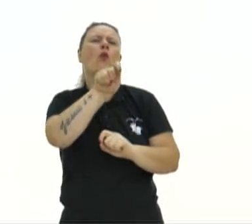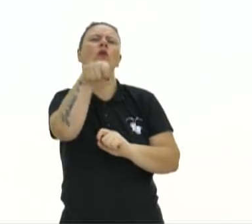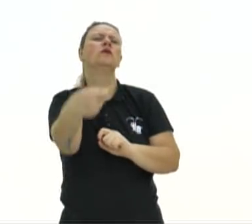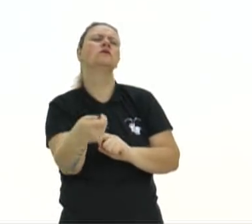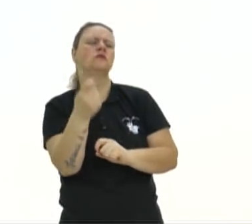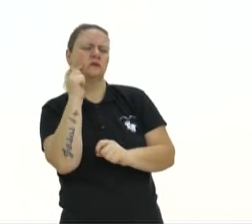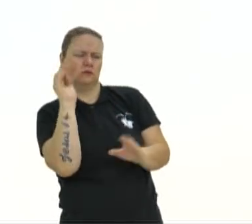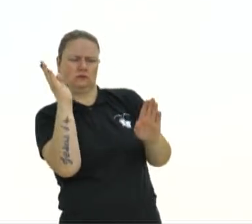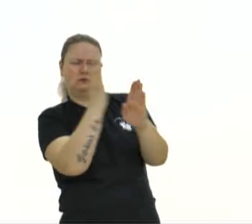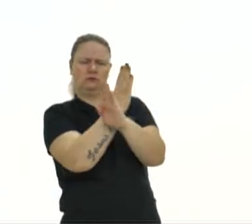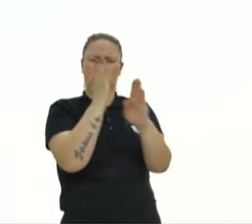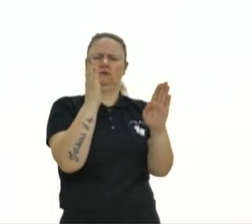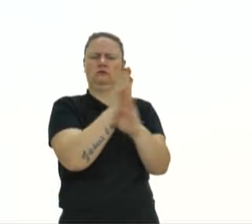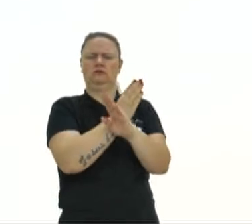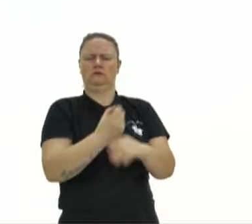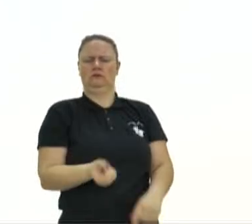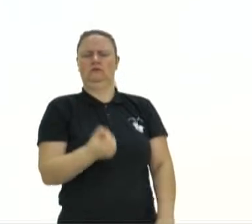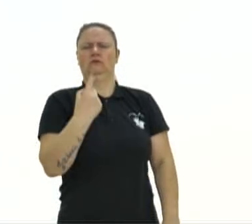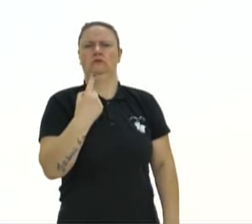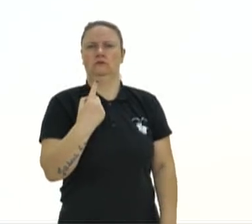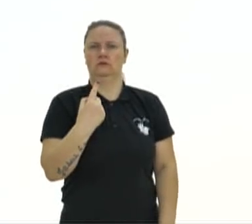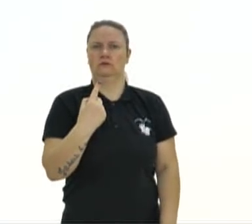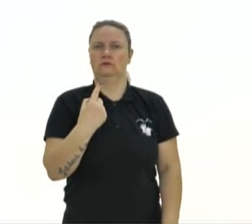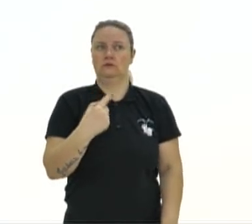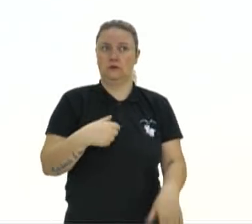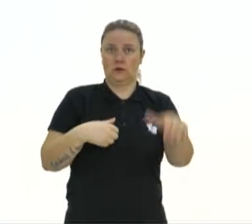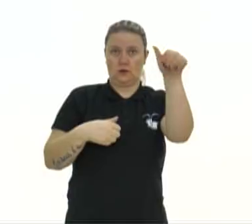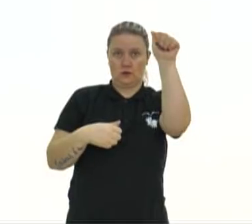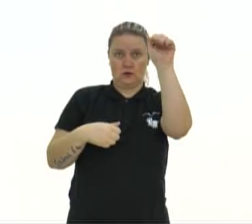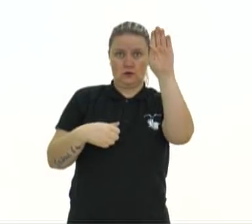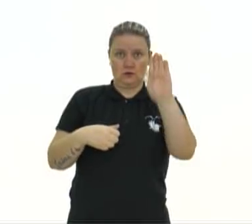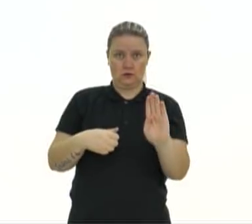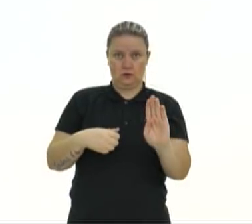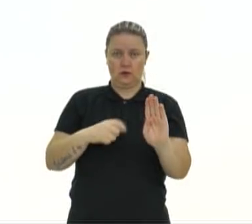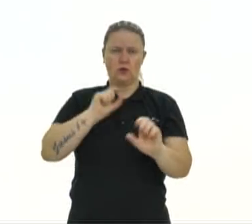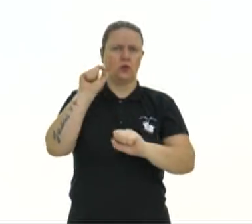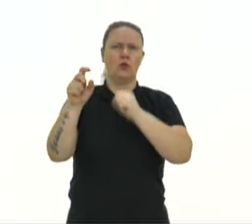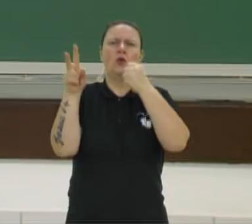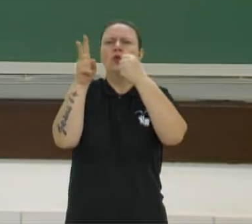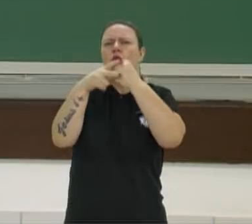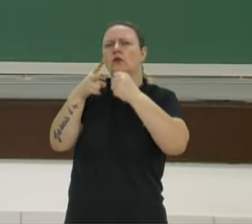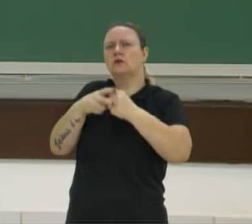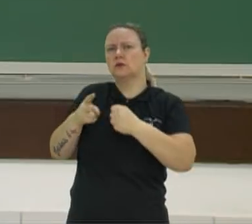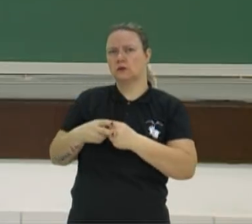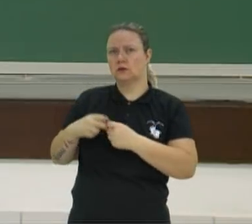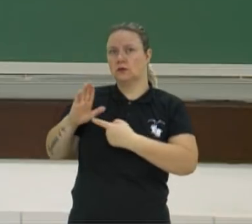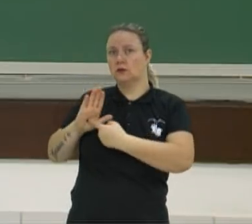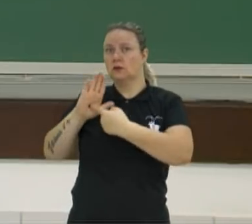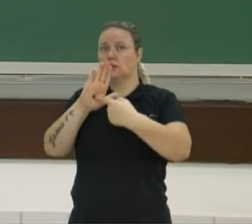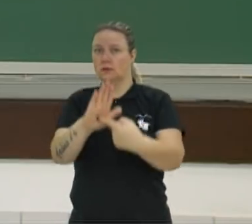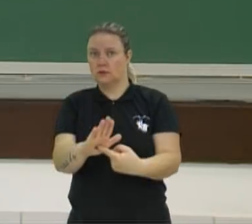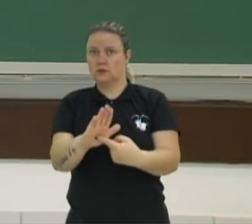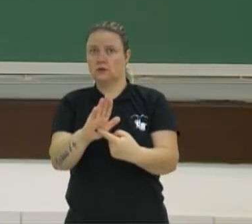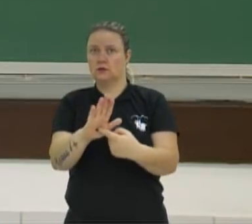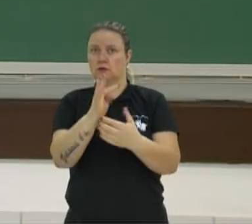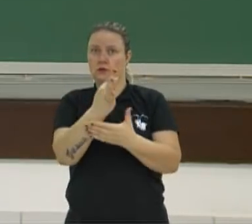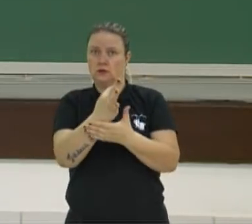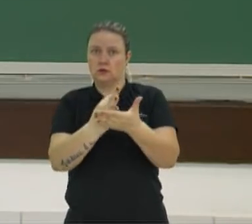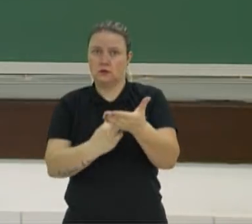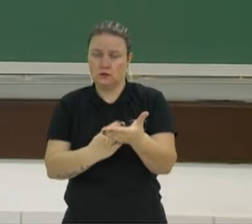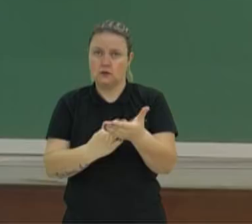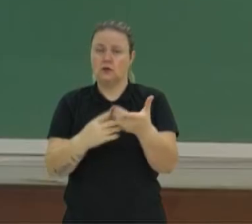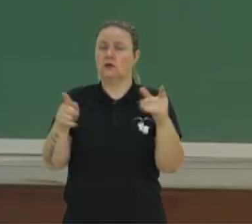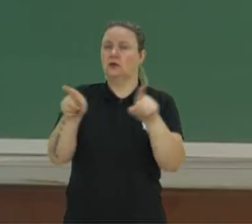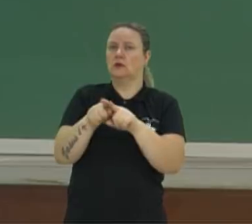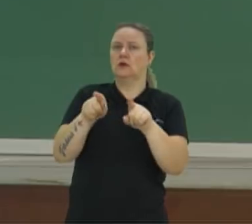suspeita? Então veja só, quais são as ações? Quais são os verbos que estão presentes nesses trechos? E também, qual